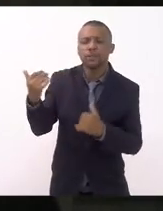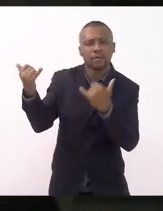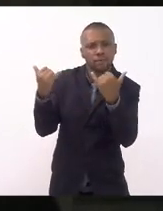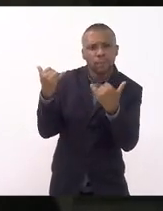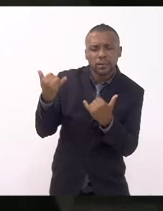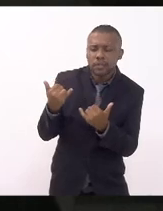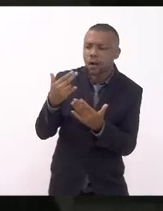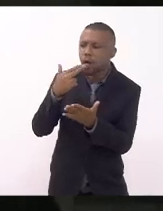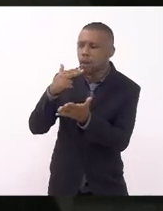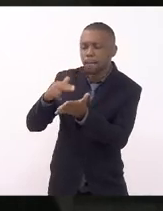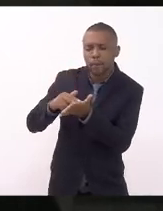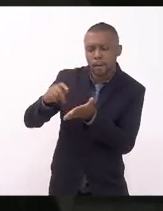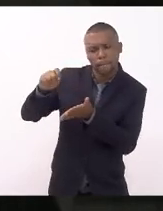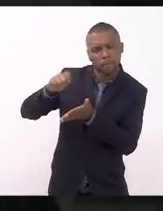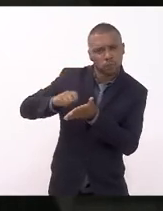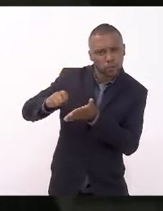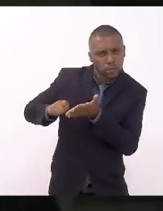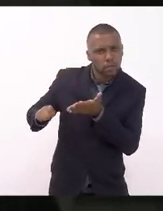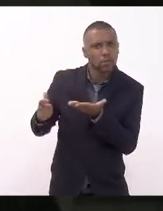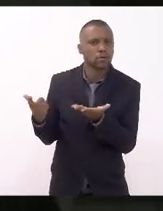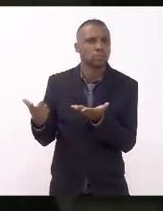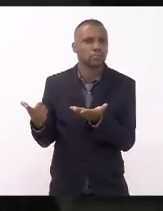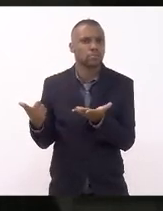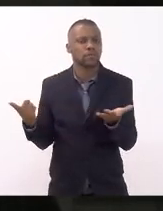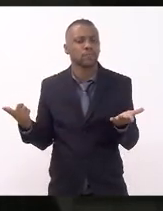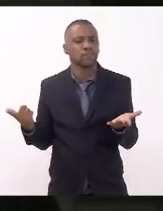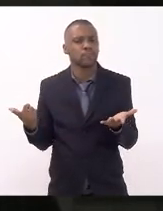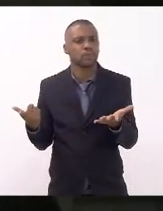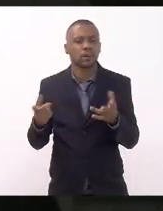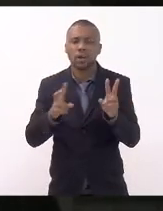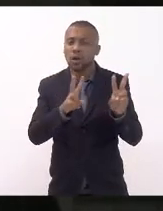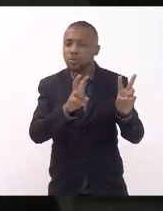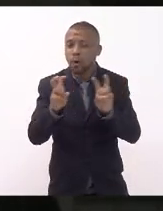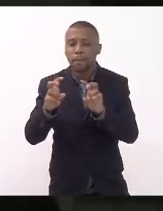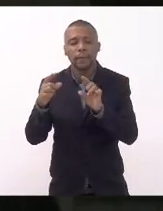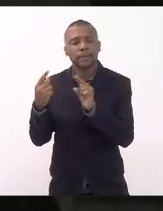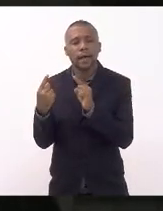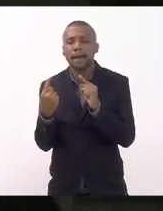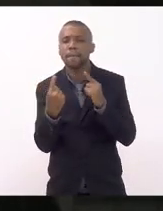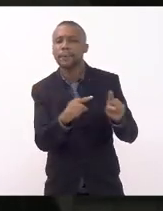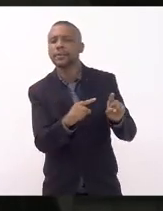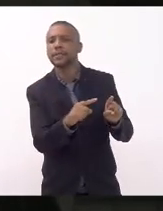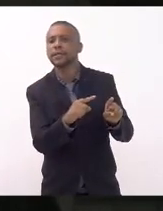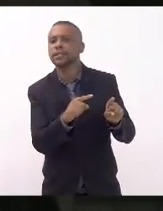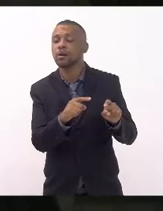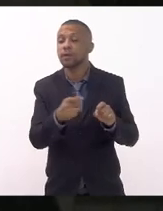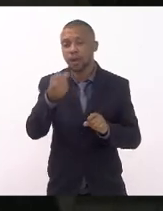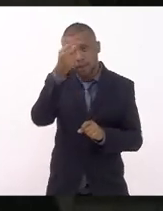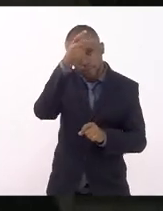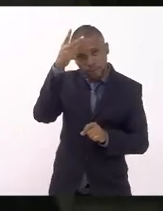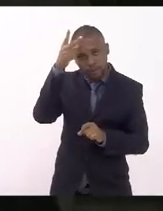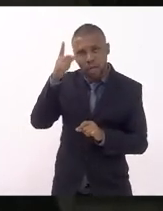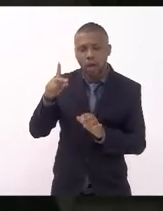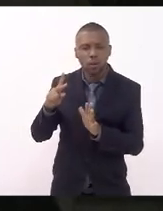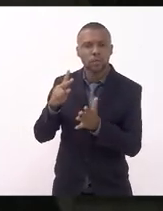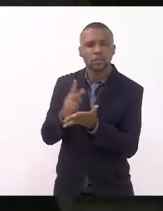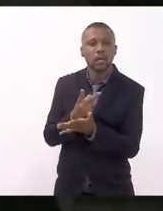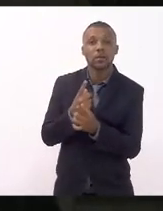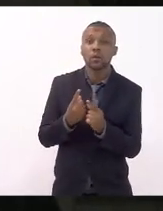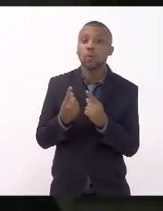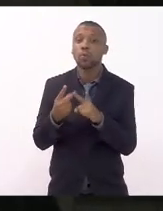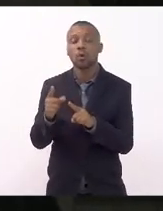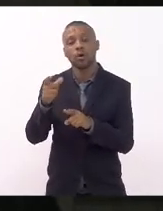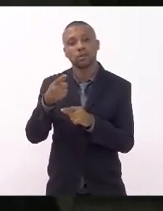escrito, seja em relação a essa perseguição que a prefeitura comete contra os servidores,